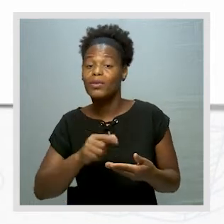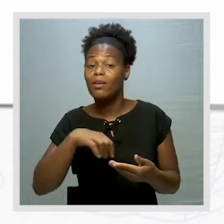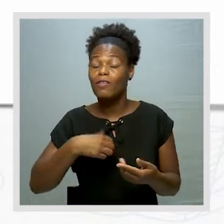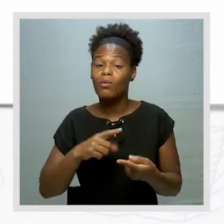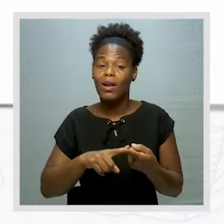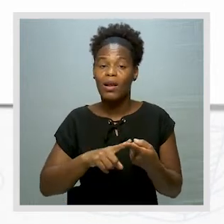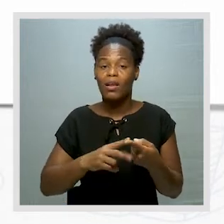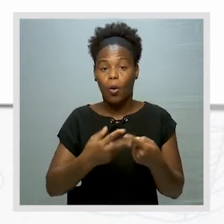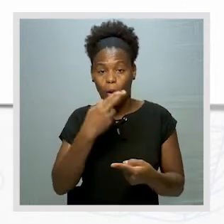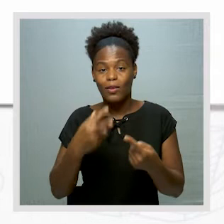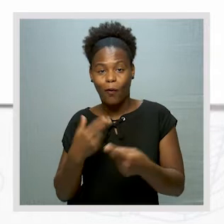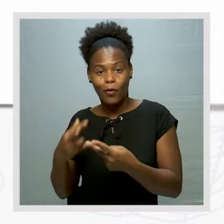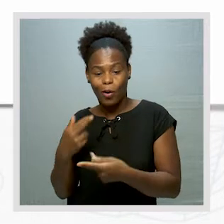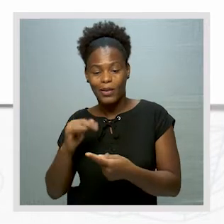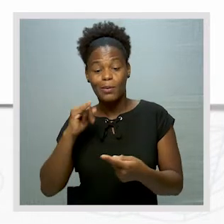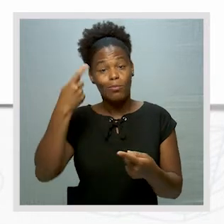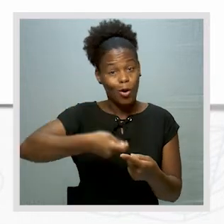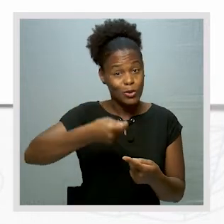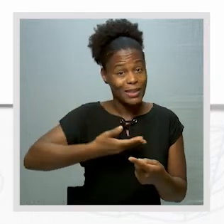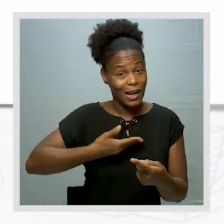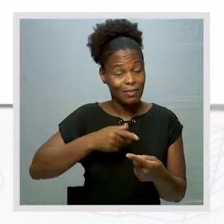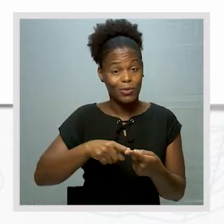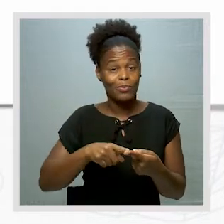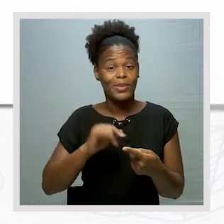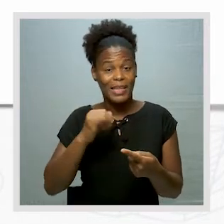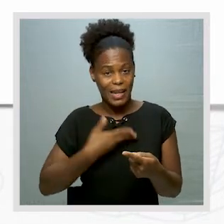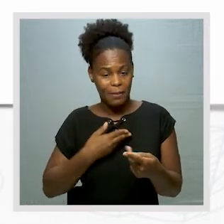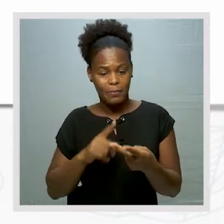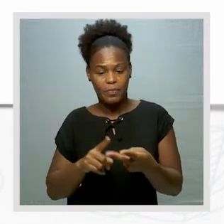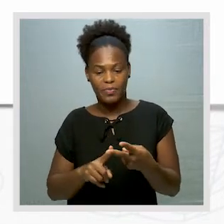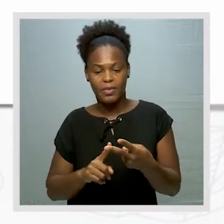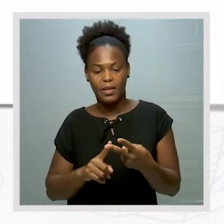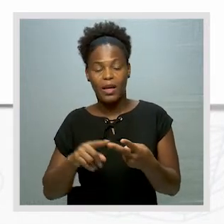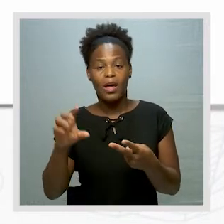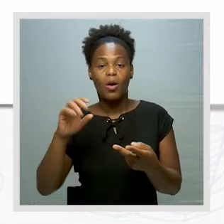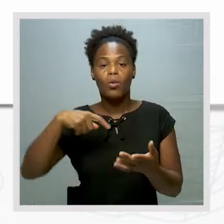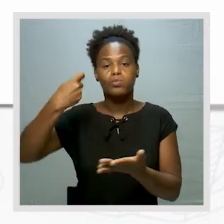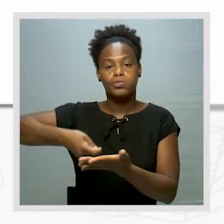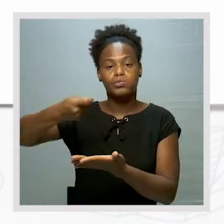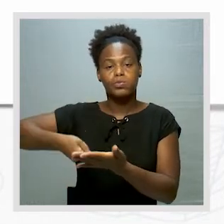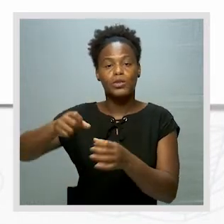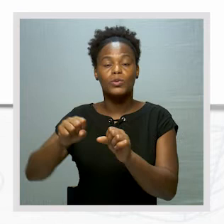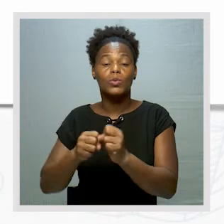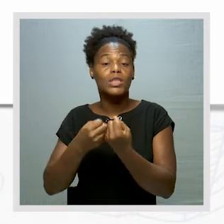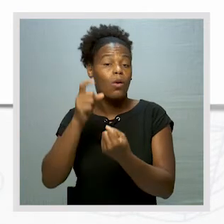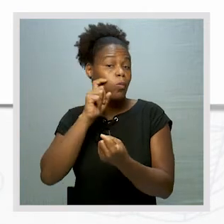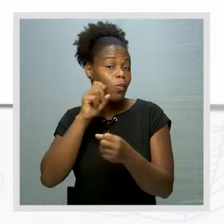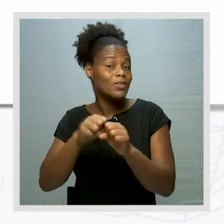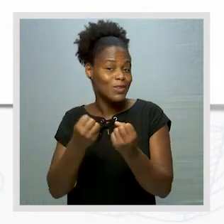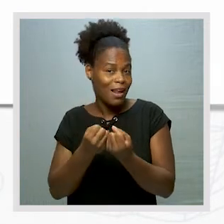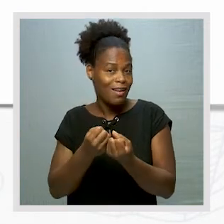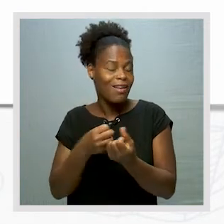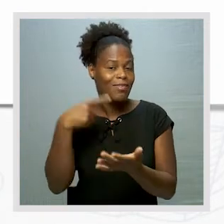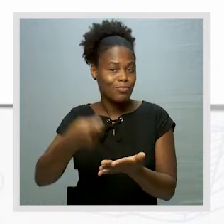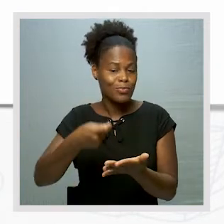Cabo Verde? São os impostos diretos, que nós vamos chamar de ID, e as contribuições para a segurança